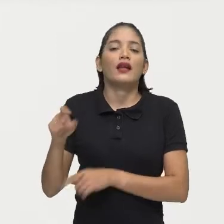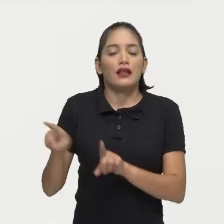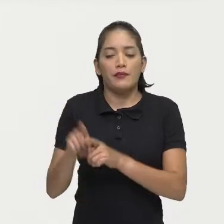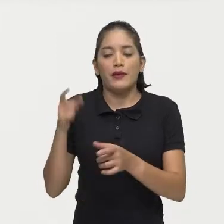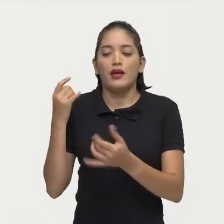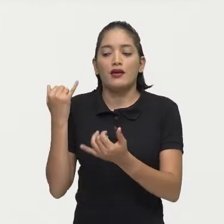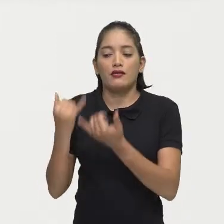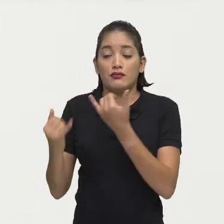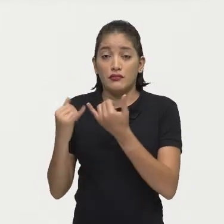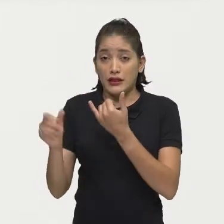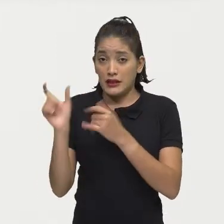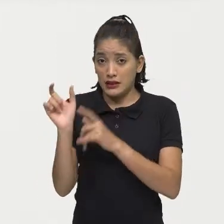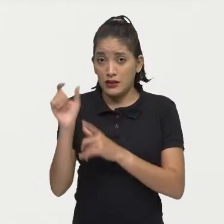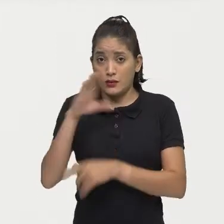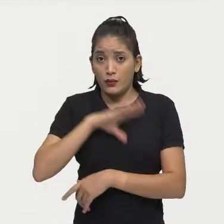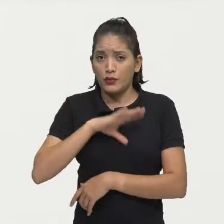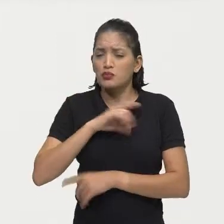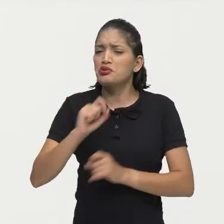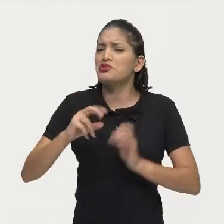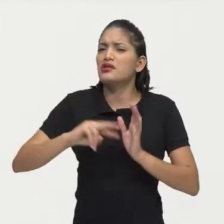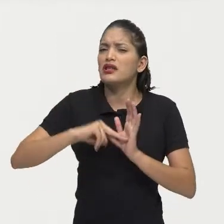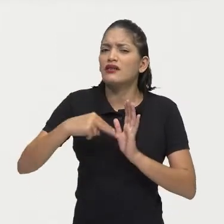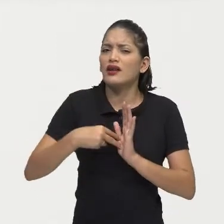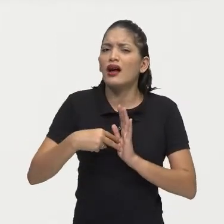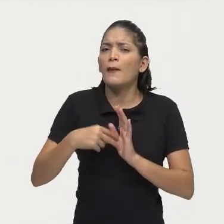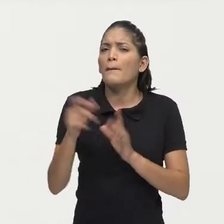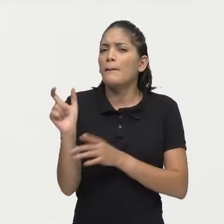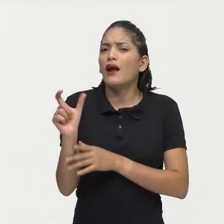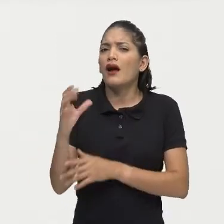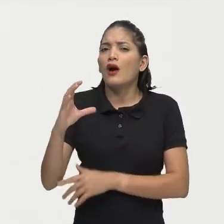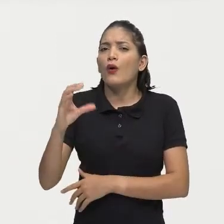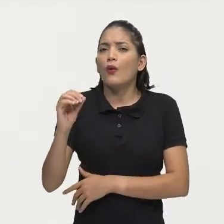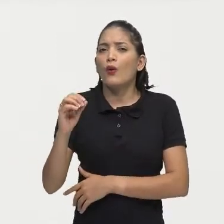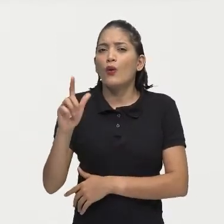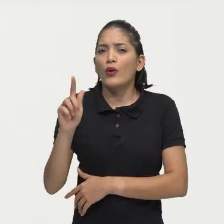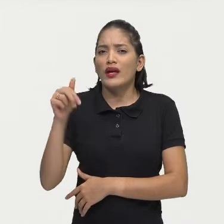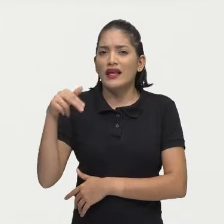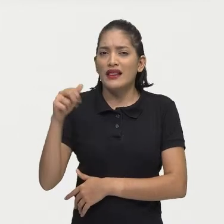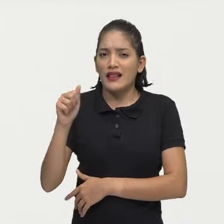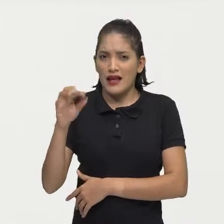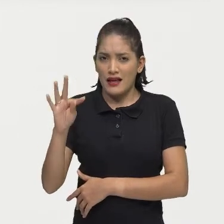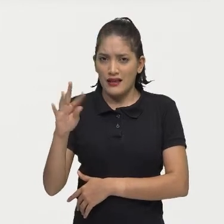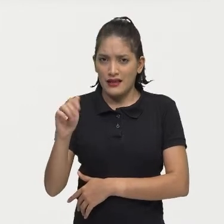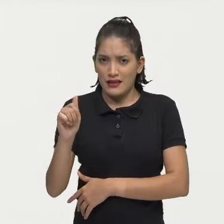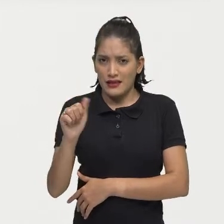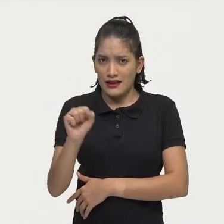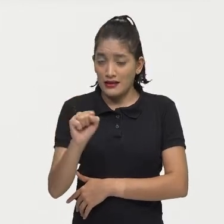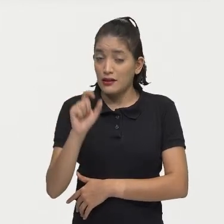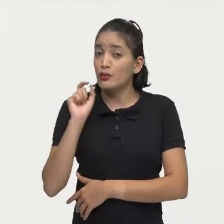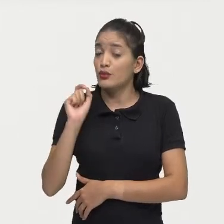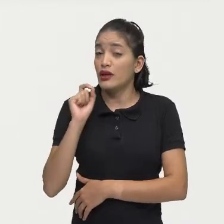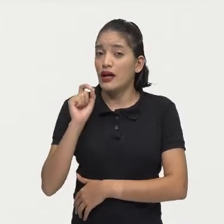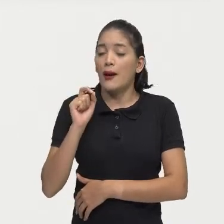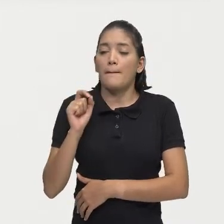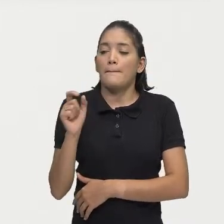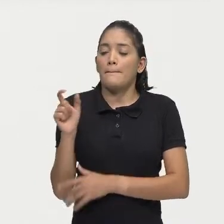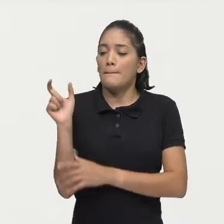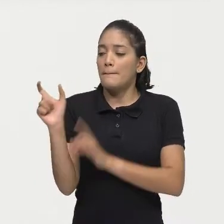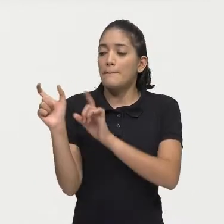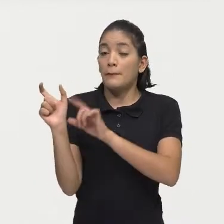cognatas. O que são as palavras cognatas mesmo, gente? São aquelas palavras que estão